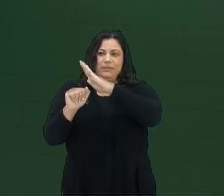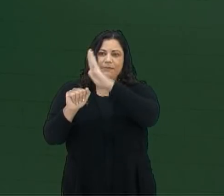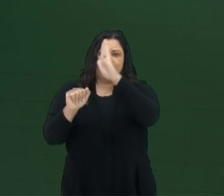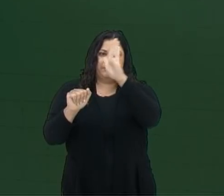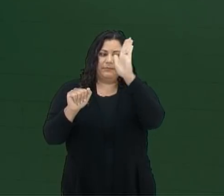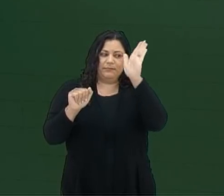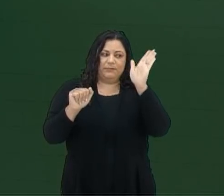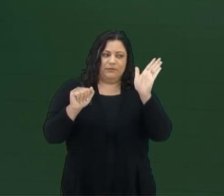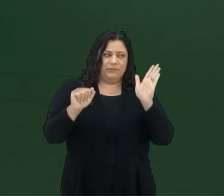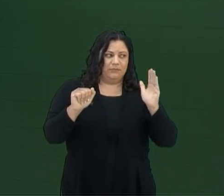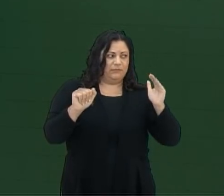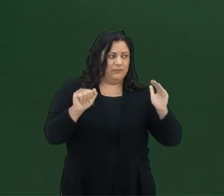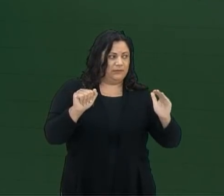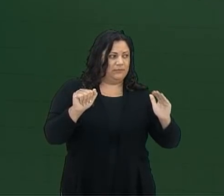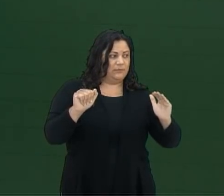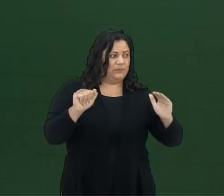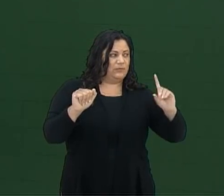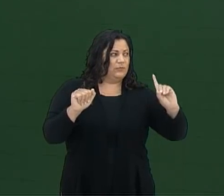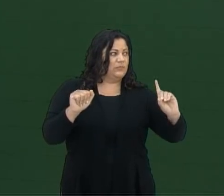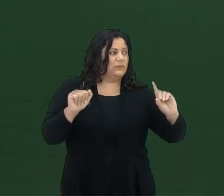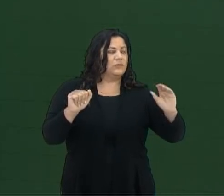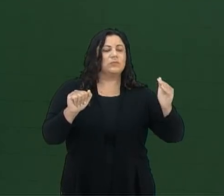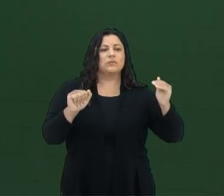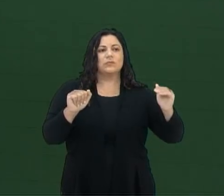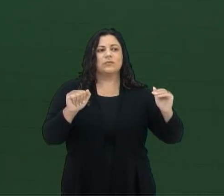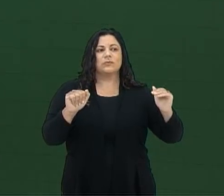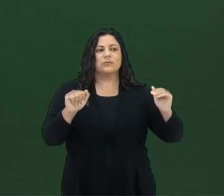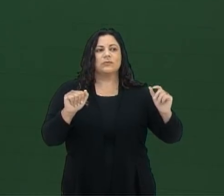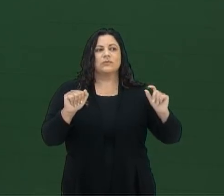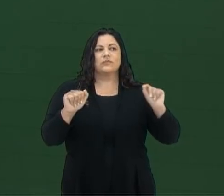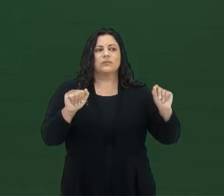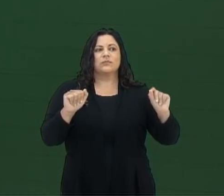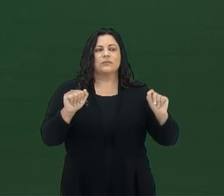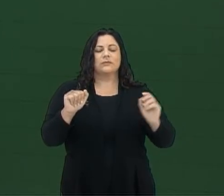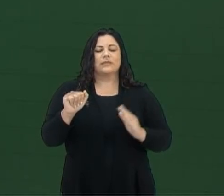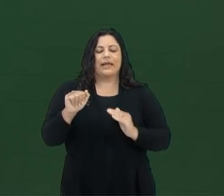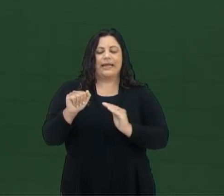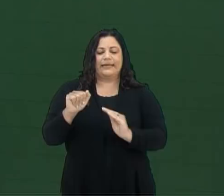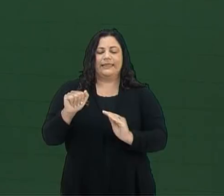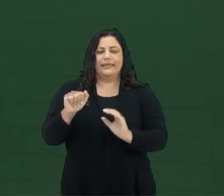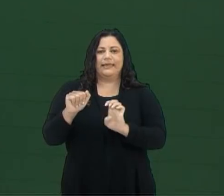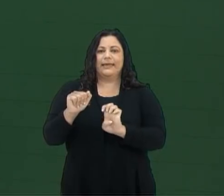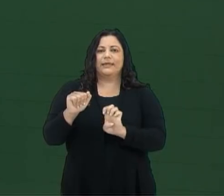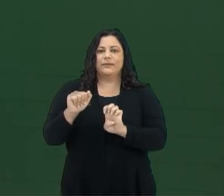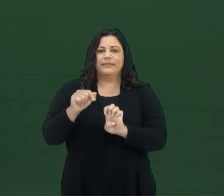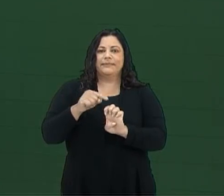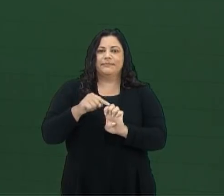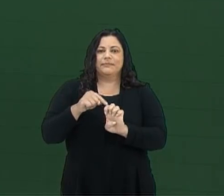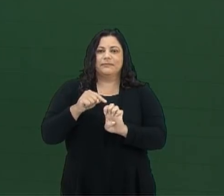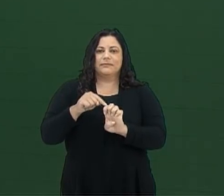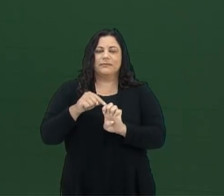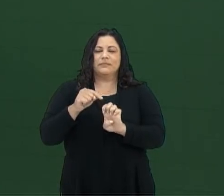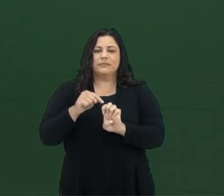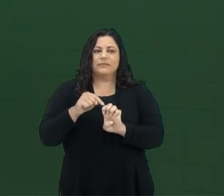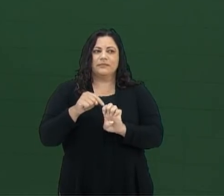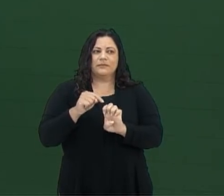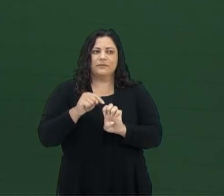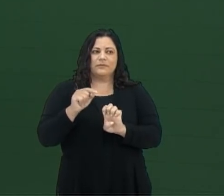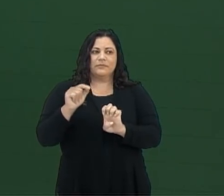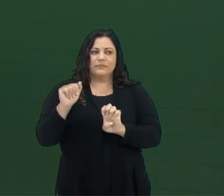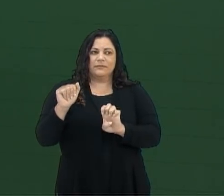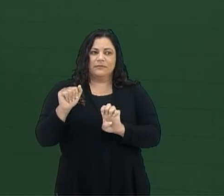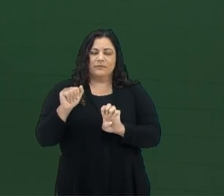outro ponto em cima da circunferência, vou chamar de ponto E, e do ponto